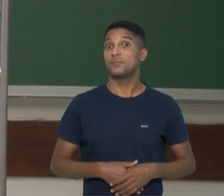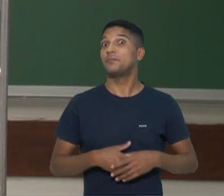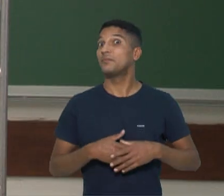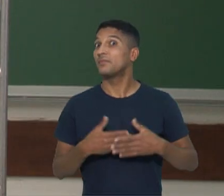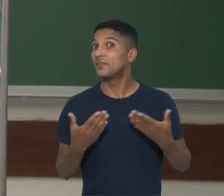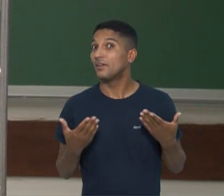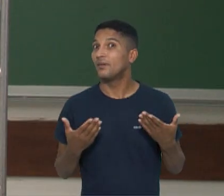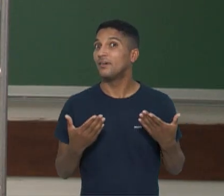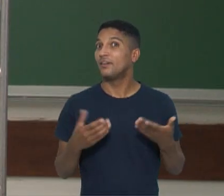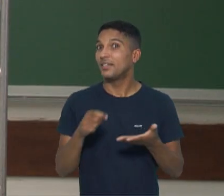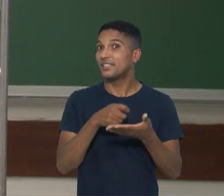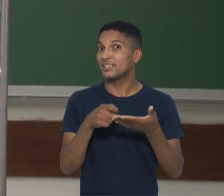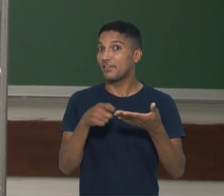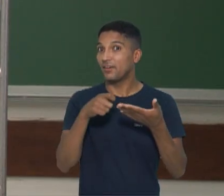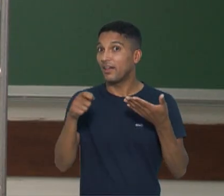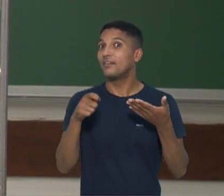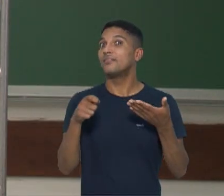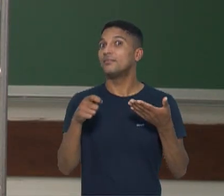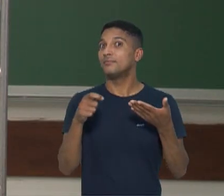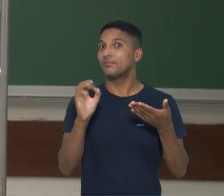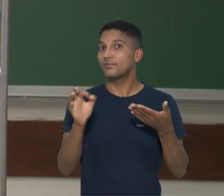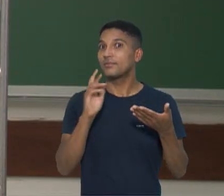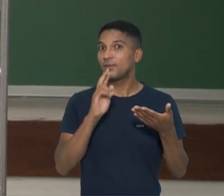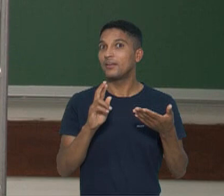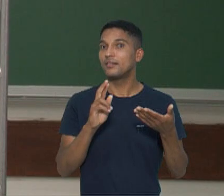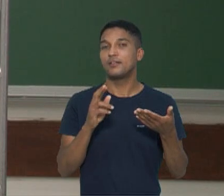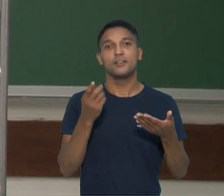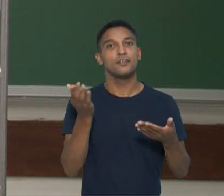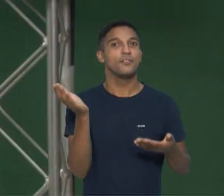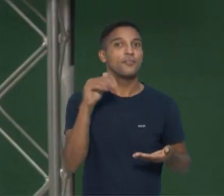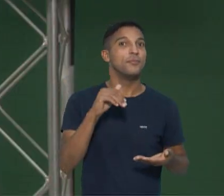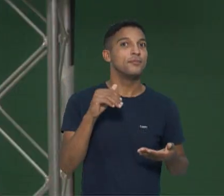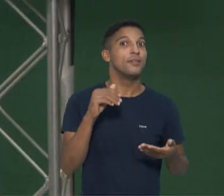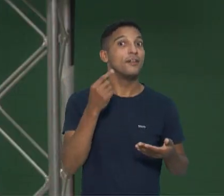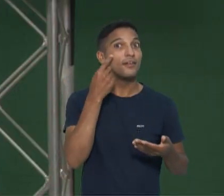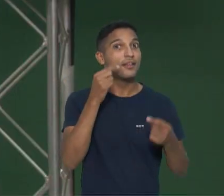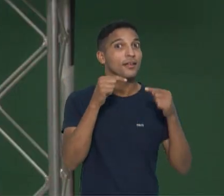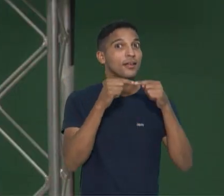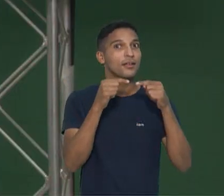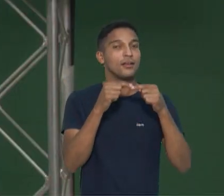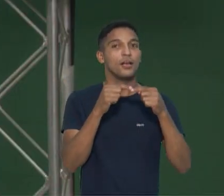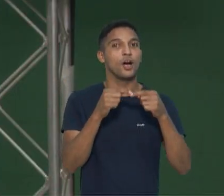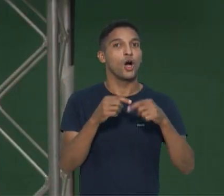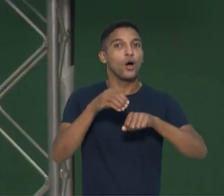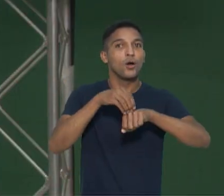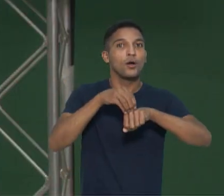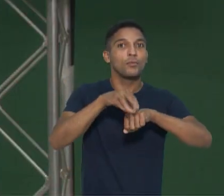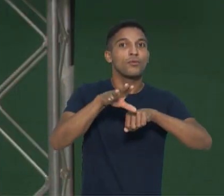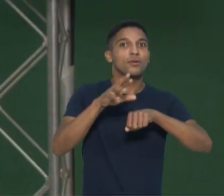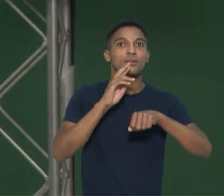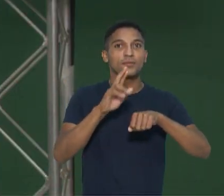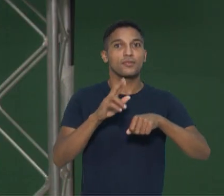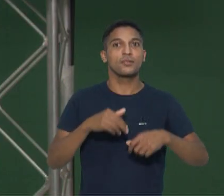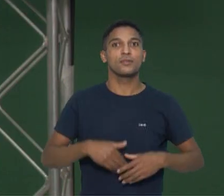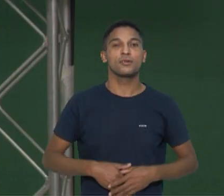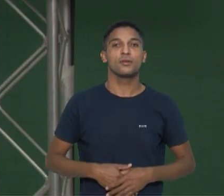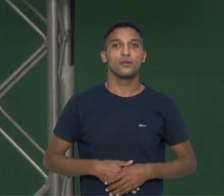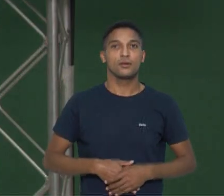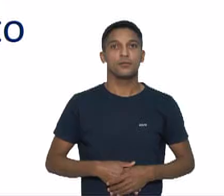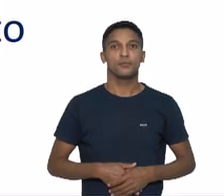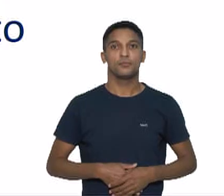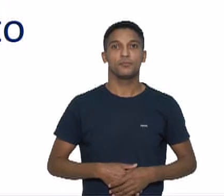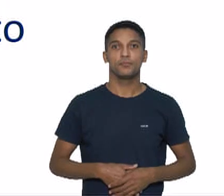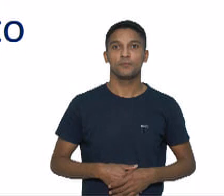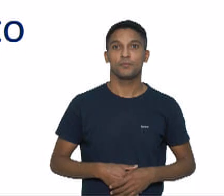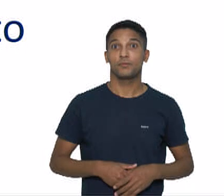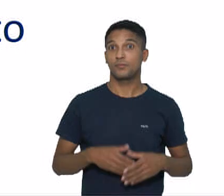Daí, escreveram direitinho? Então, vamos conferir aqui uma sugestão de resposta para vocês, ok? Olha lá.